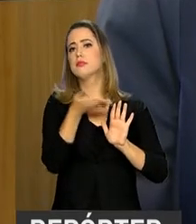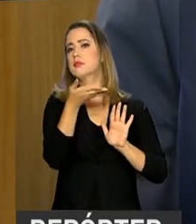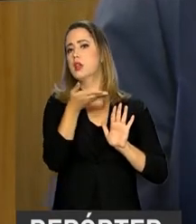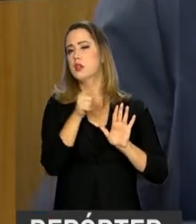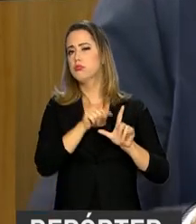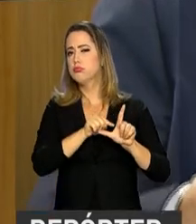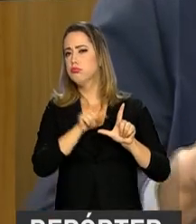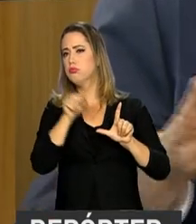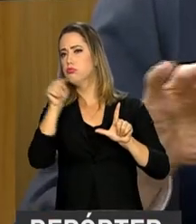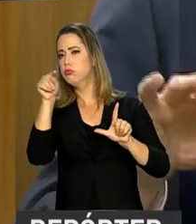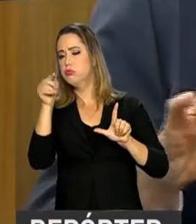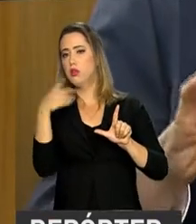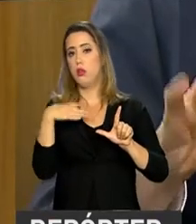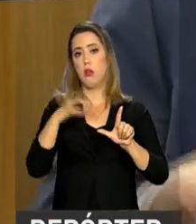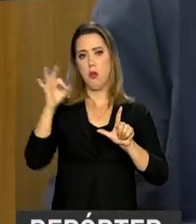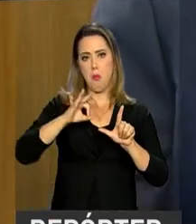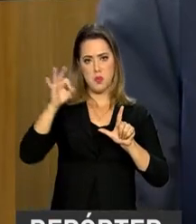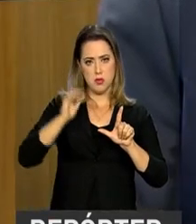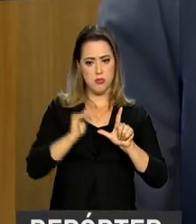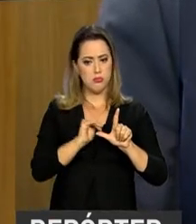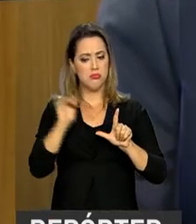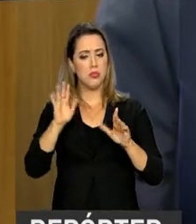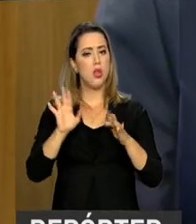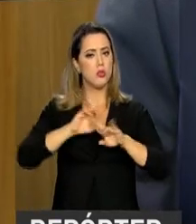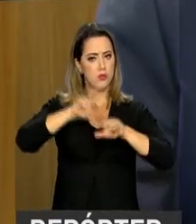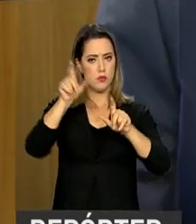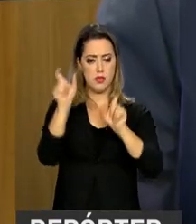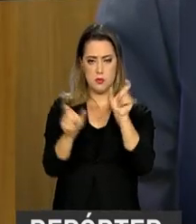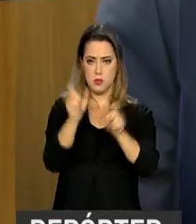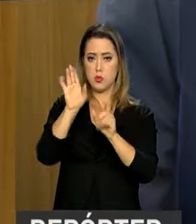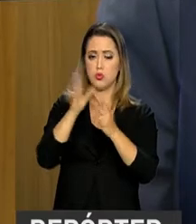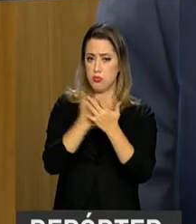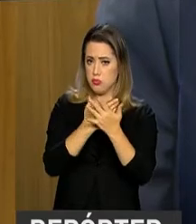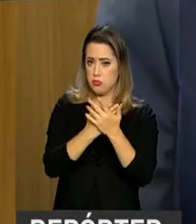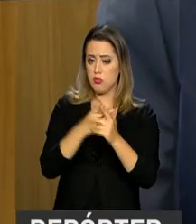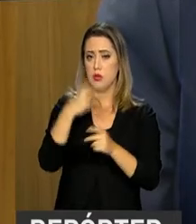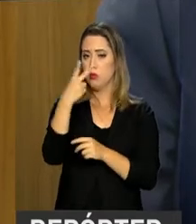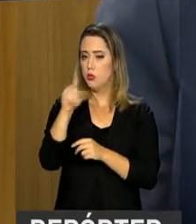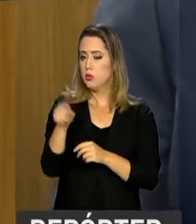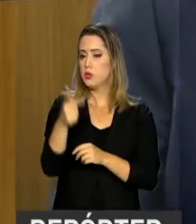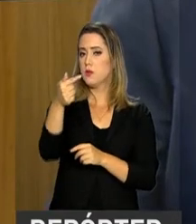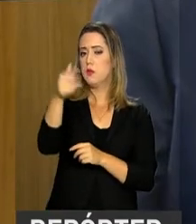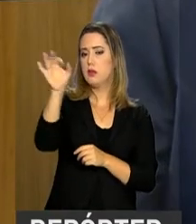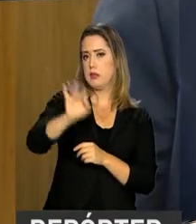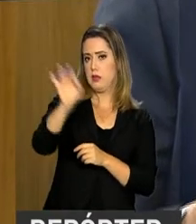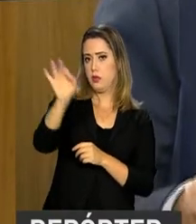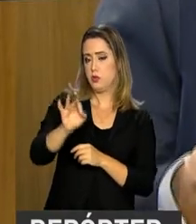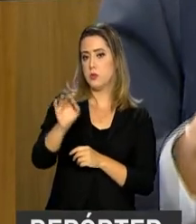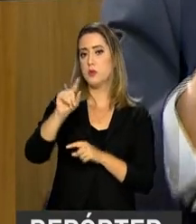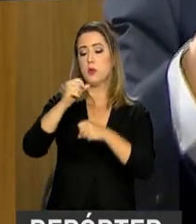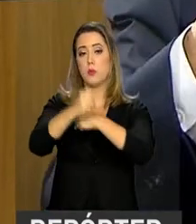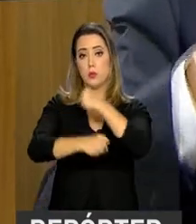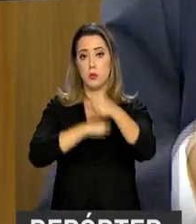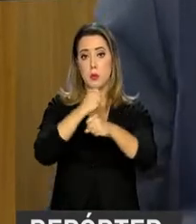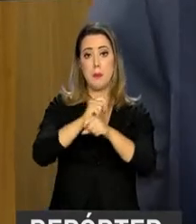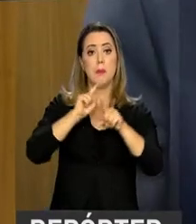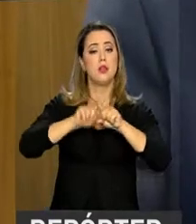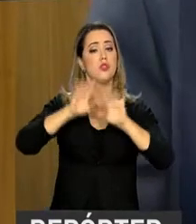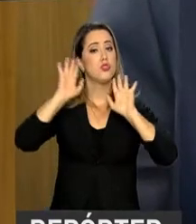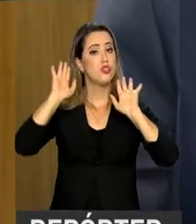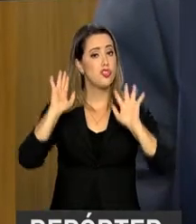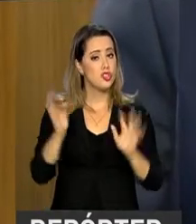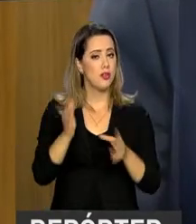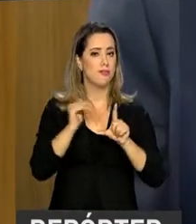analistas já estão prevendo em média 2,7 para 2018 mas essa previsão está crescendo